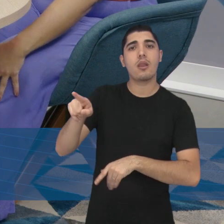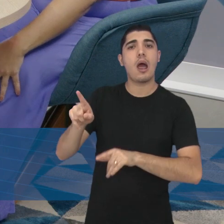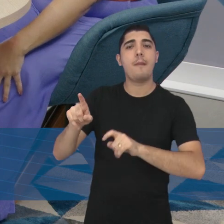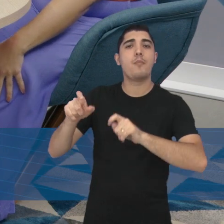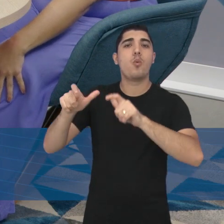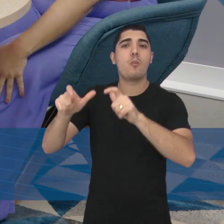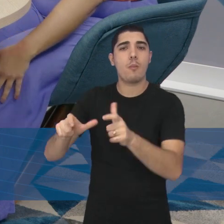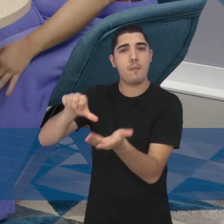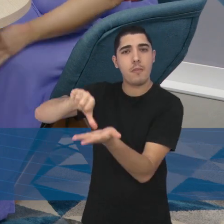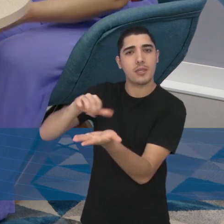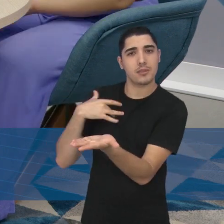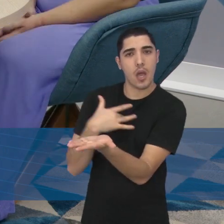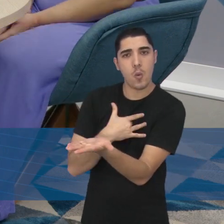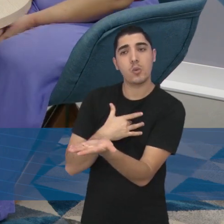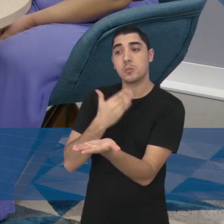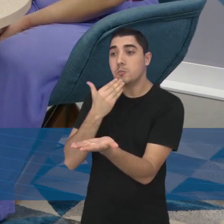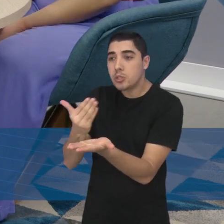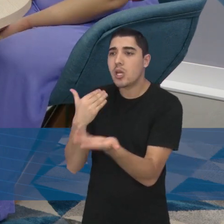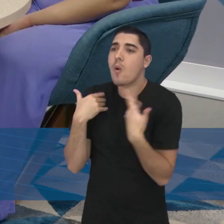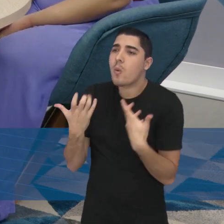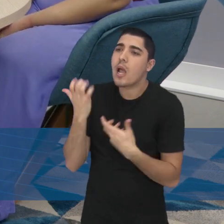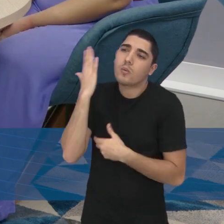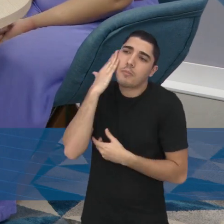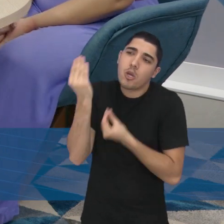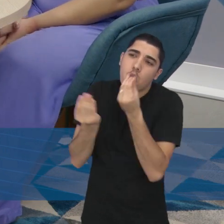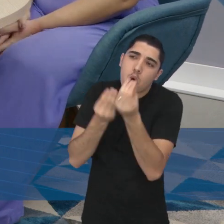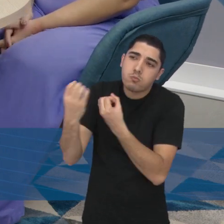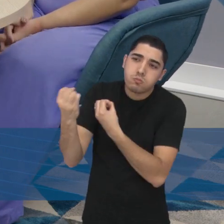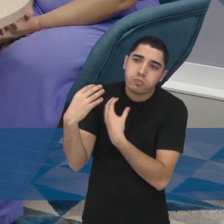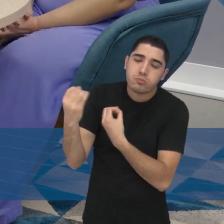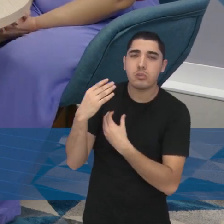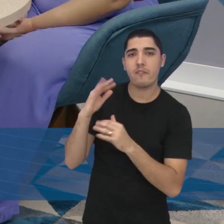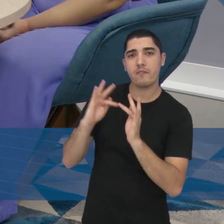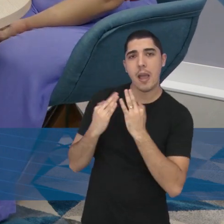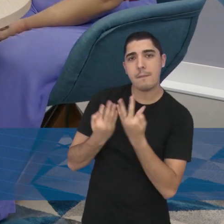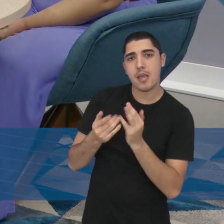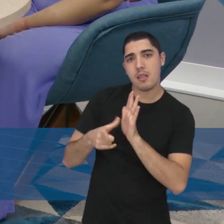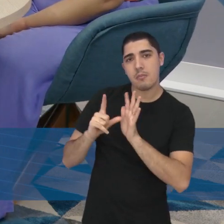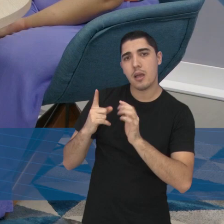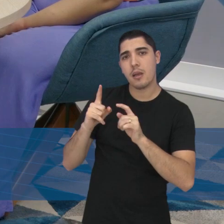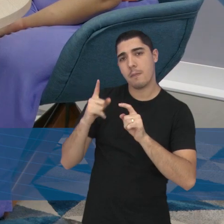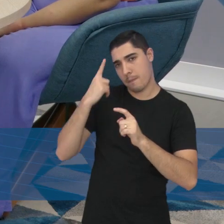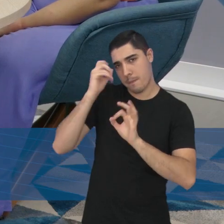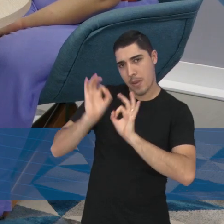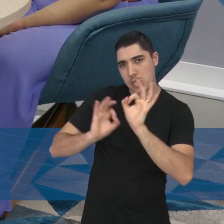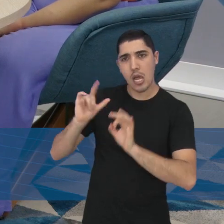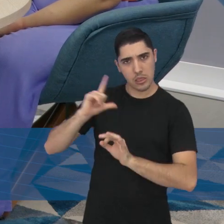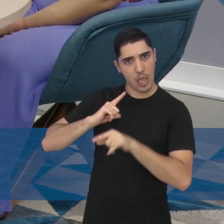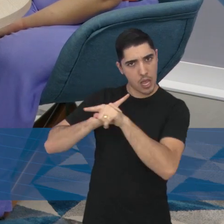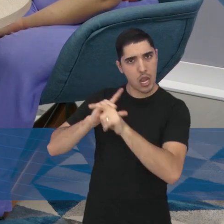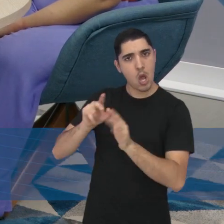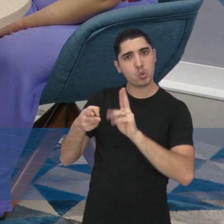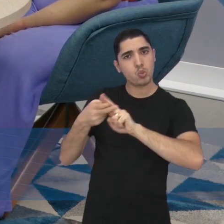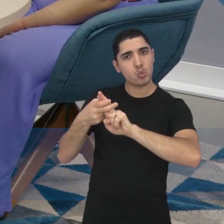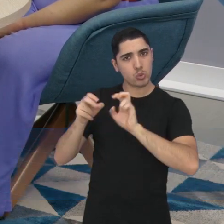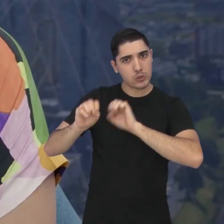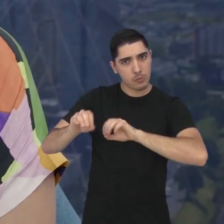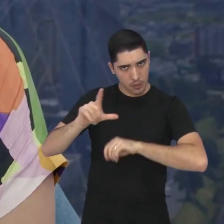solicitar esse planejamento, e a partir daí vão ter encontros, entrevistas, enfim, esse é o